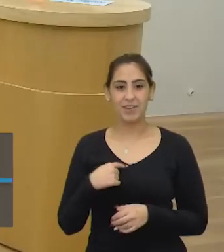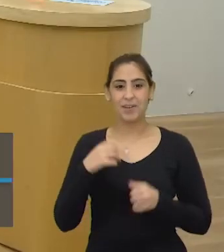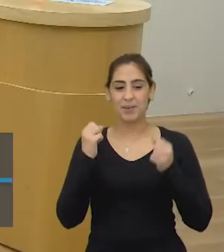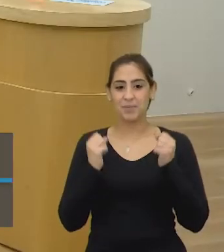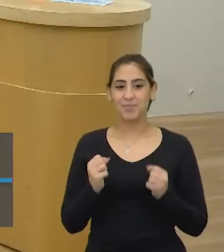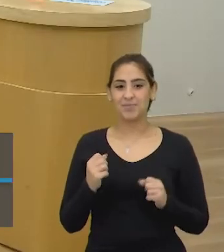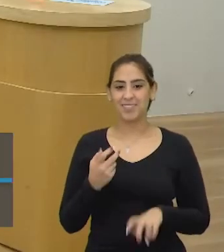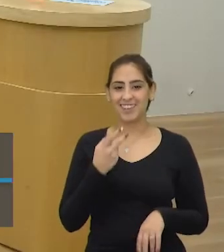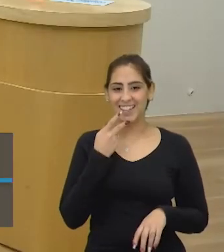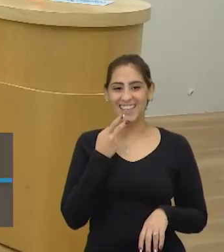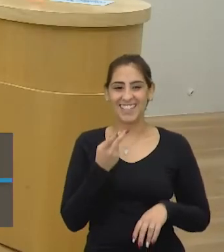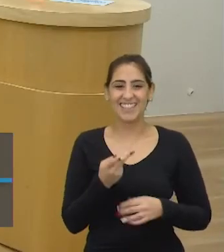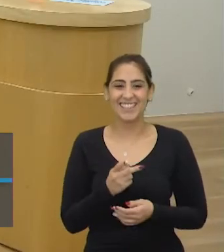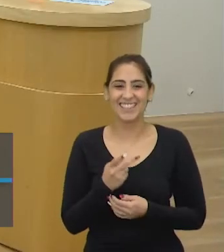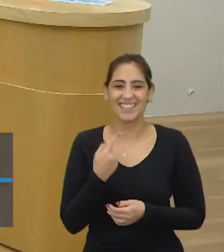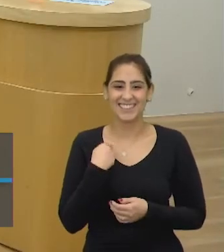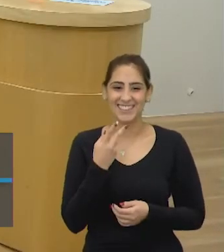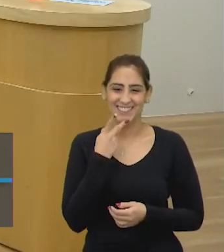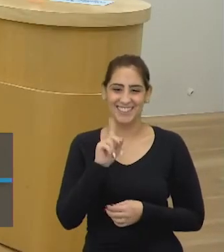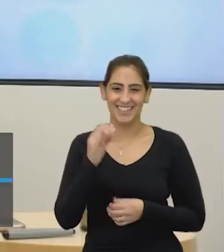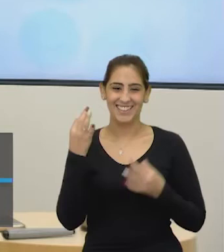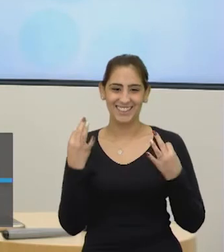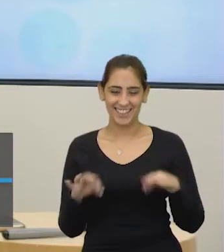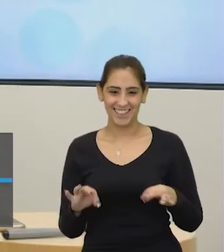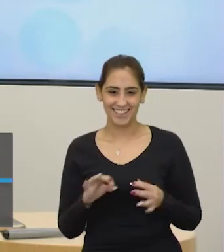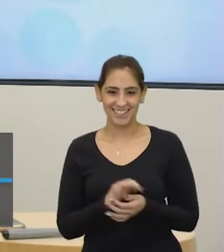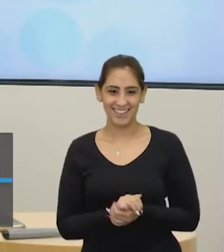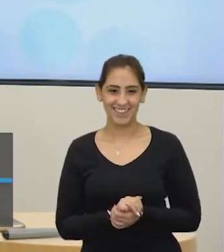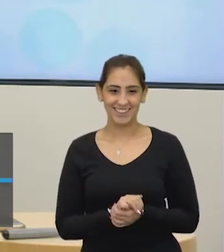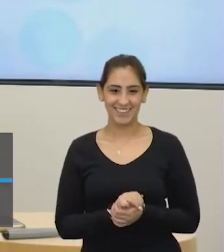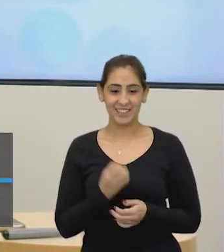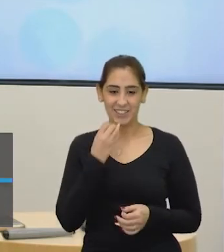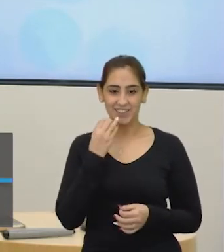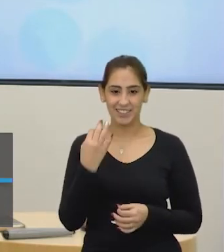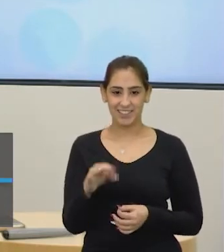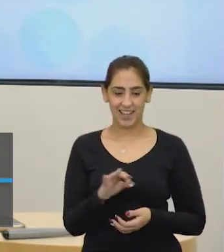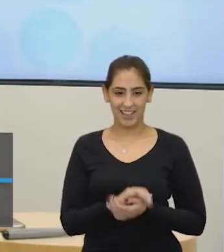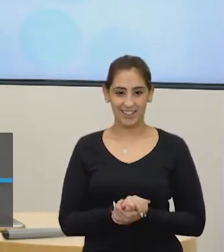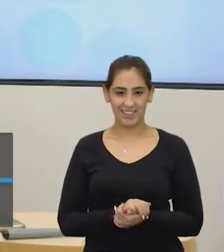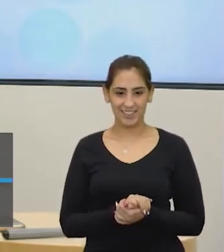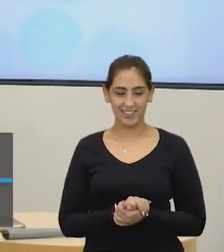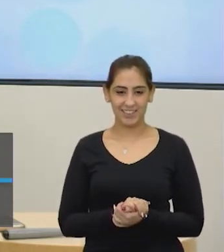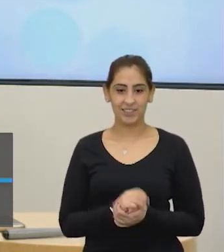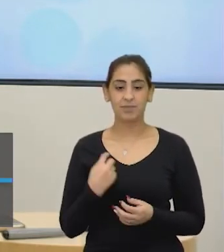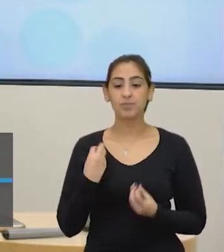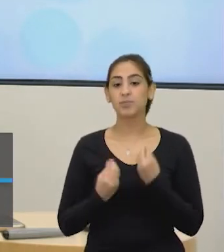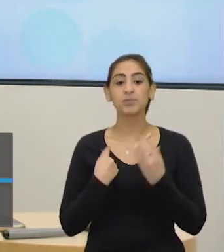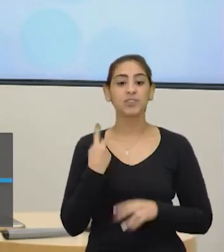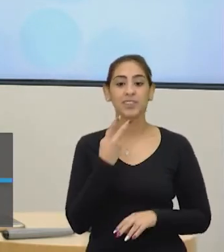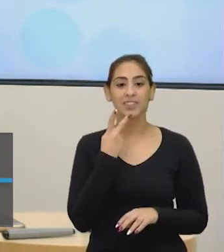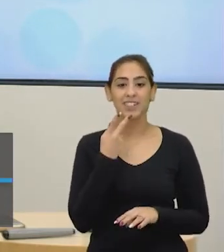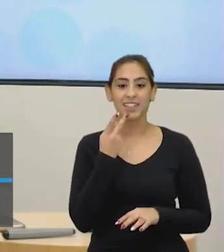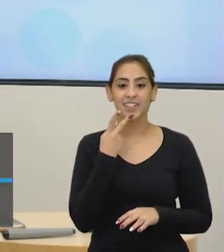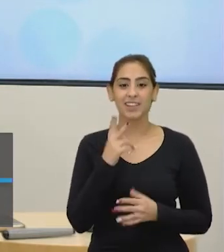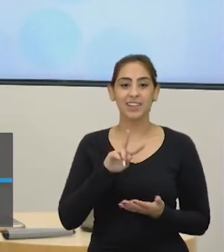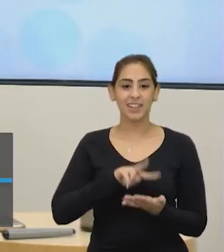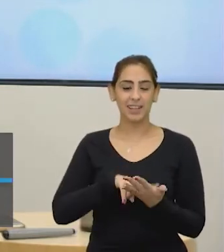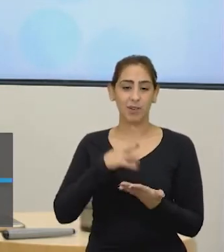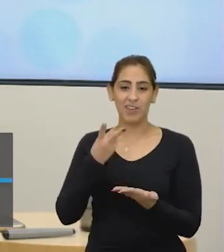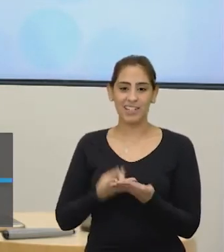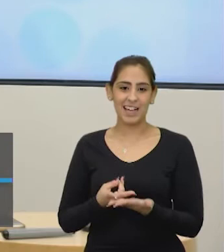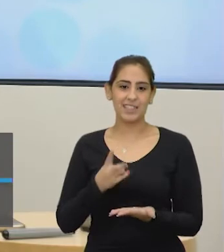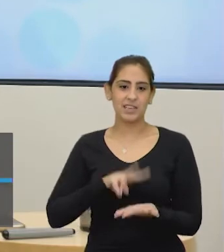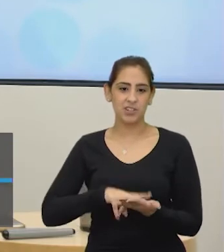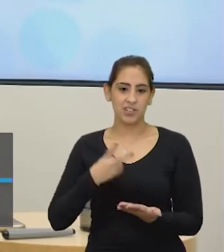assim, não, tá errado. Tá certo, ela faz tudo certinho. Vamos lá. Gente, então como a gente está falando de transcrição, hoje não terá o